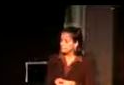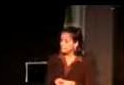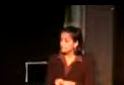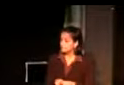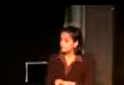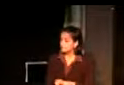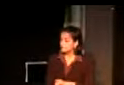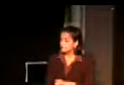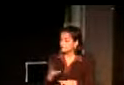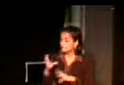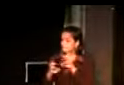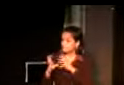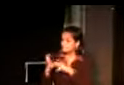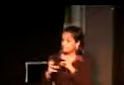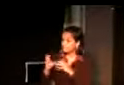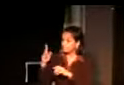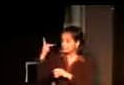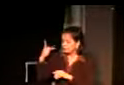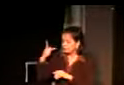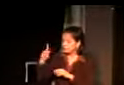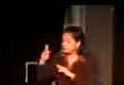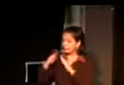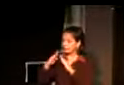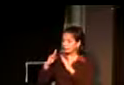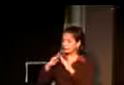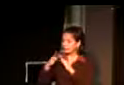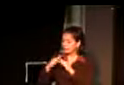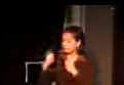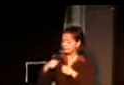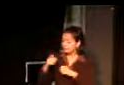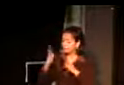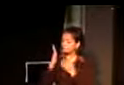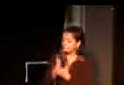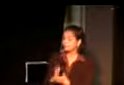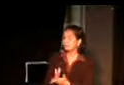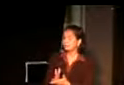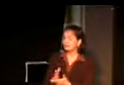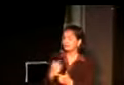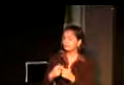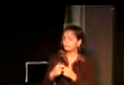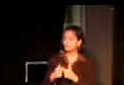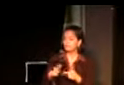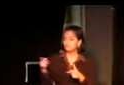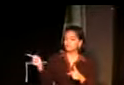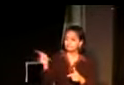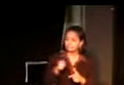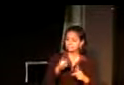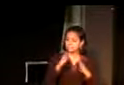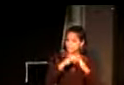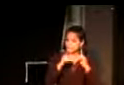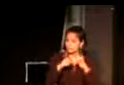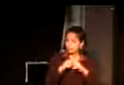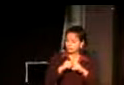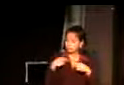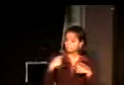e o conflito que existe entre um Deus todo santo e um cara todo pecador